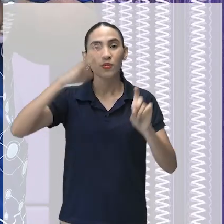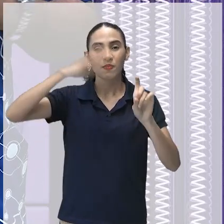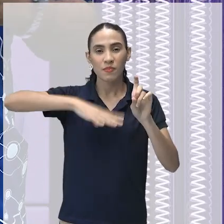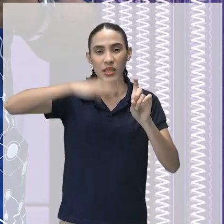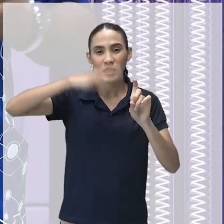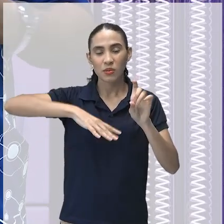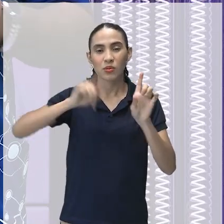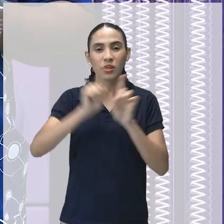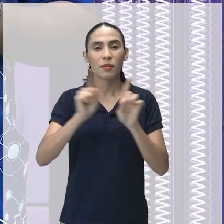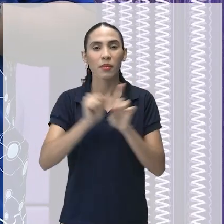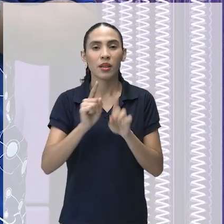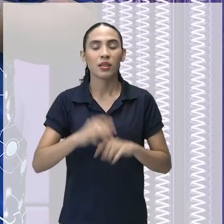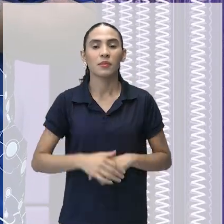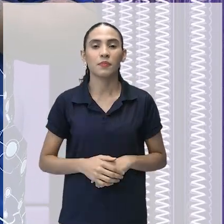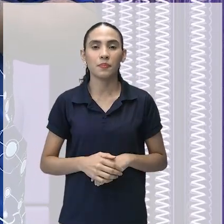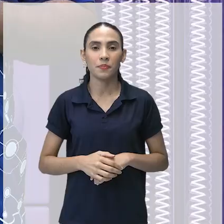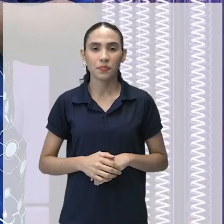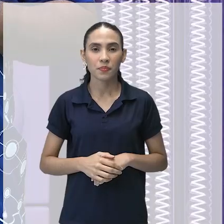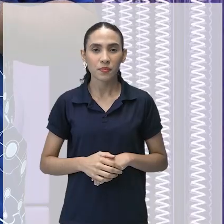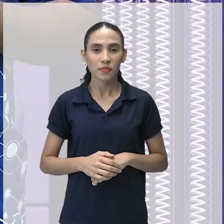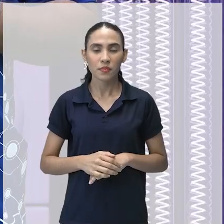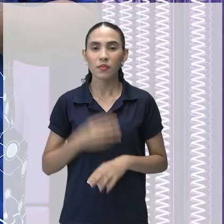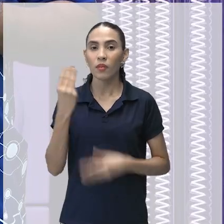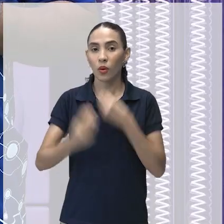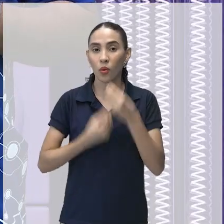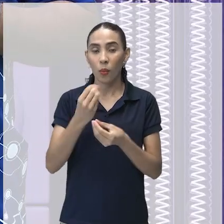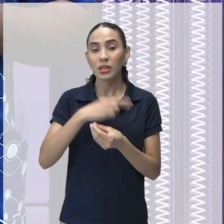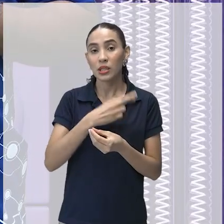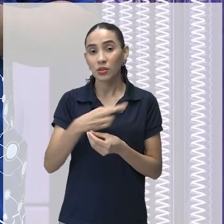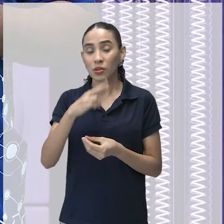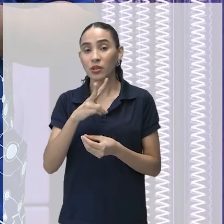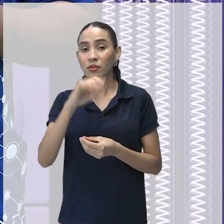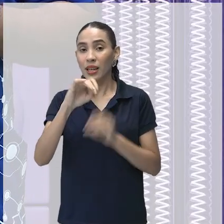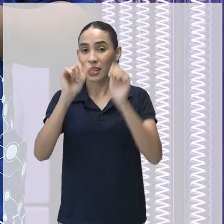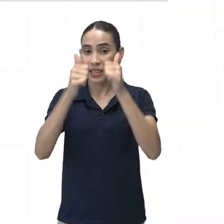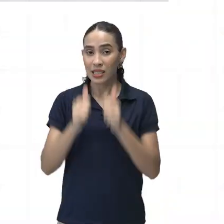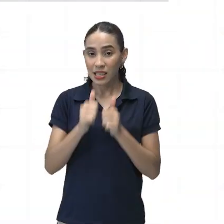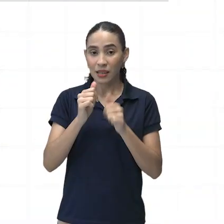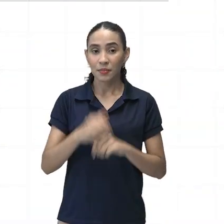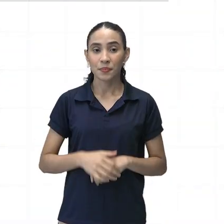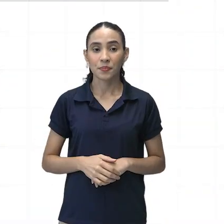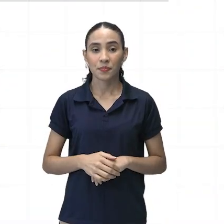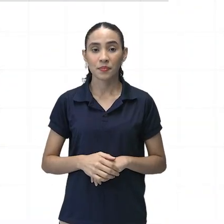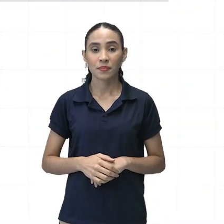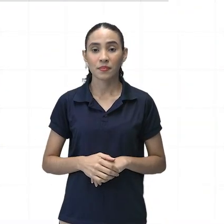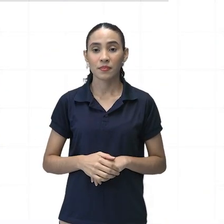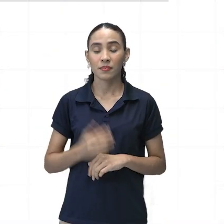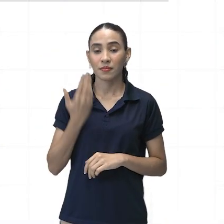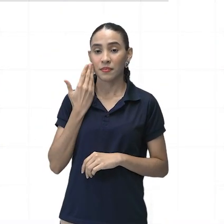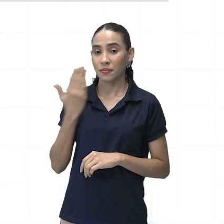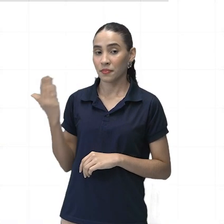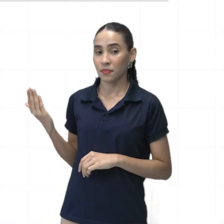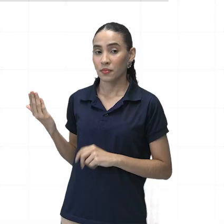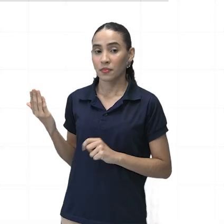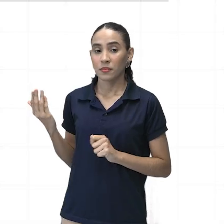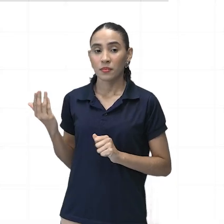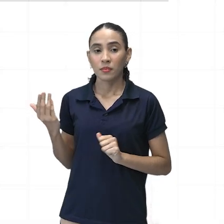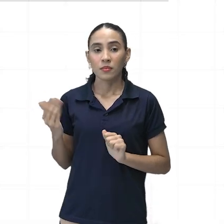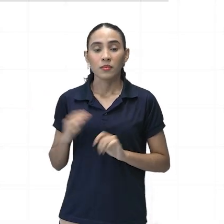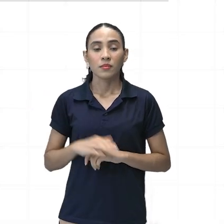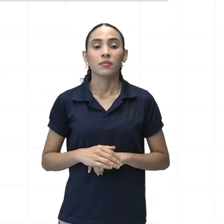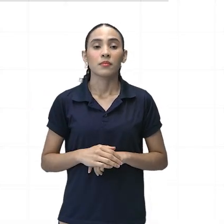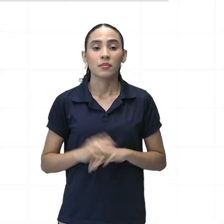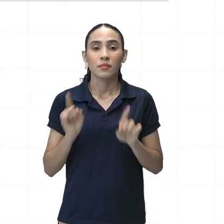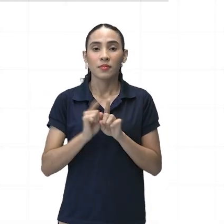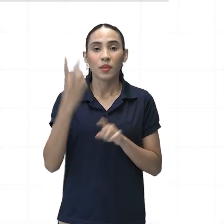mitos, outras formas como as religiões vão encarar esse problema. Vamos lá para a próxima cartela. As